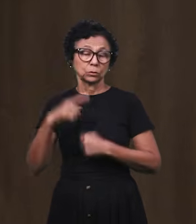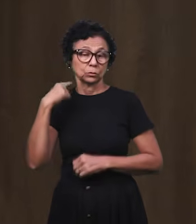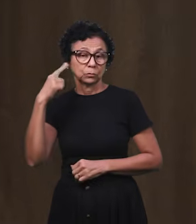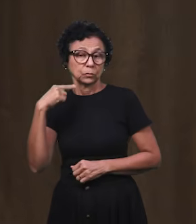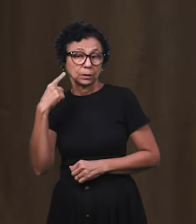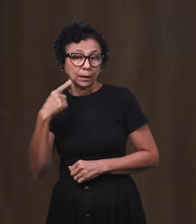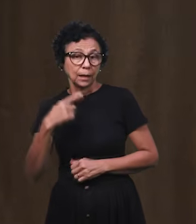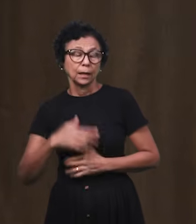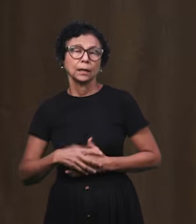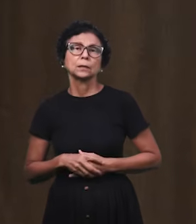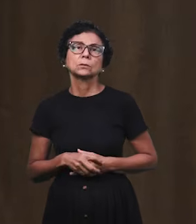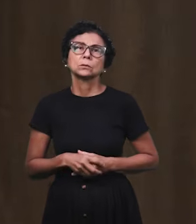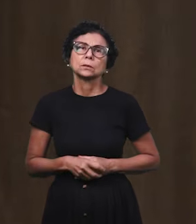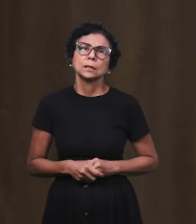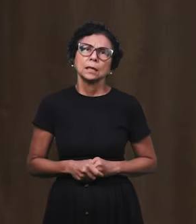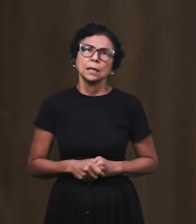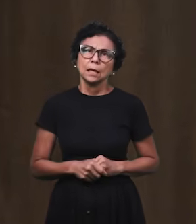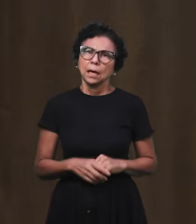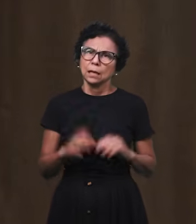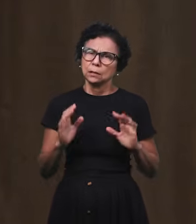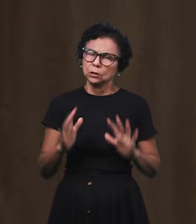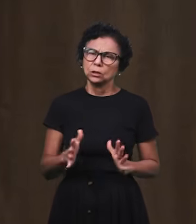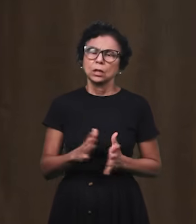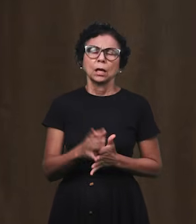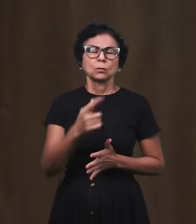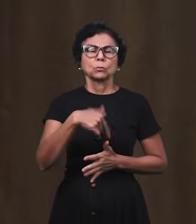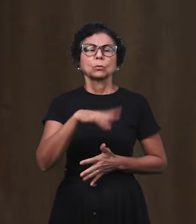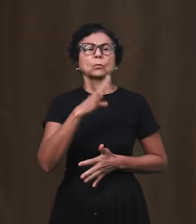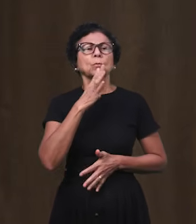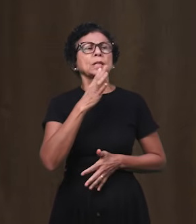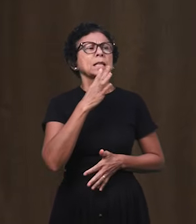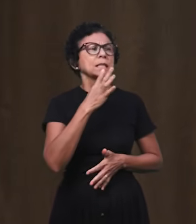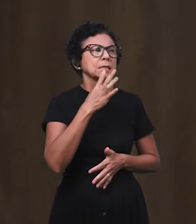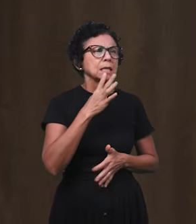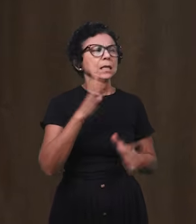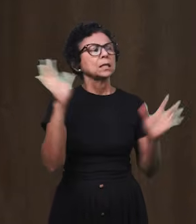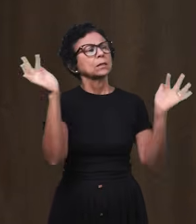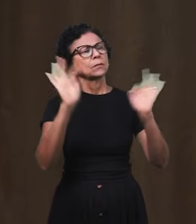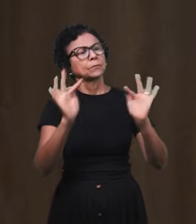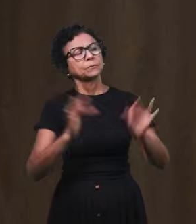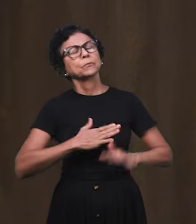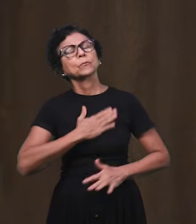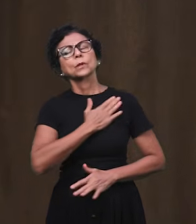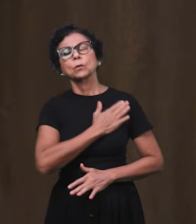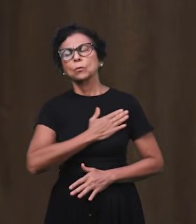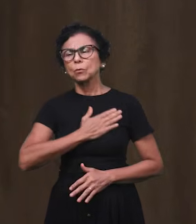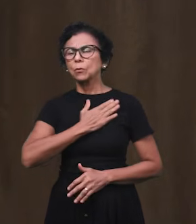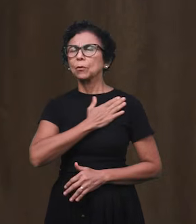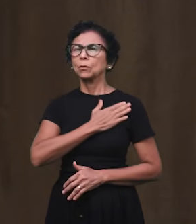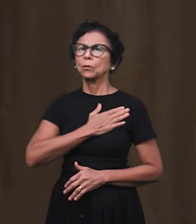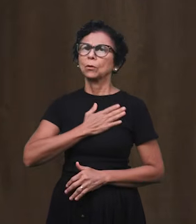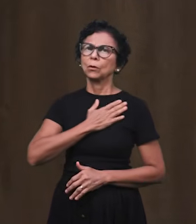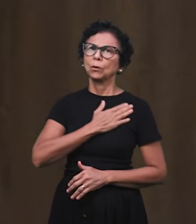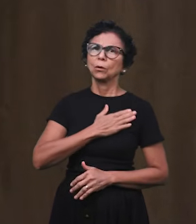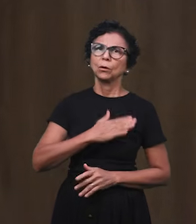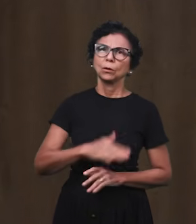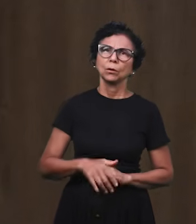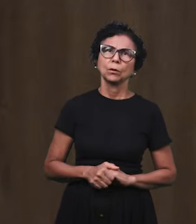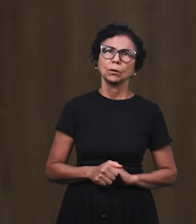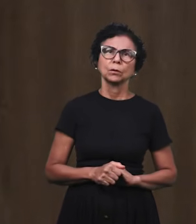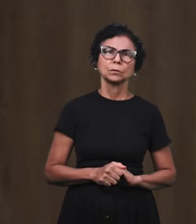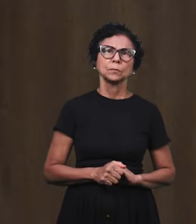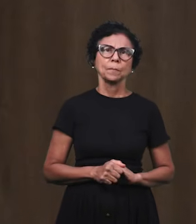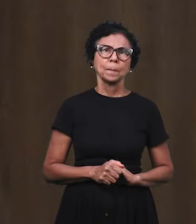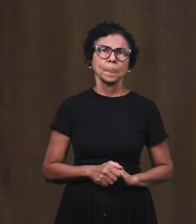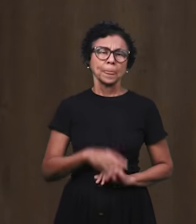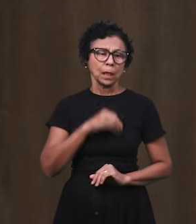daquilo, está me trazendo um retorno financeiro, dificilmente ele vai mudar. Mas acontece de você descobrir outra área que